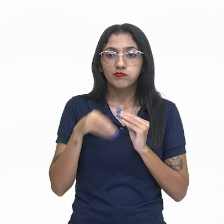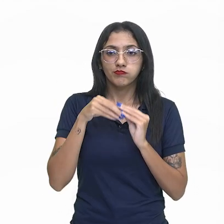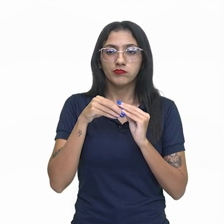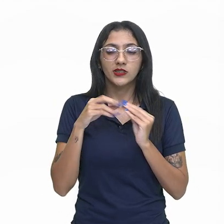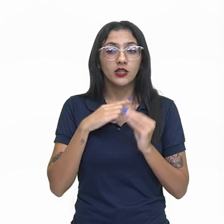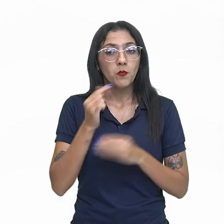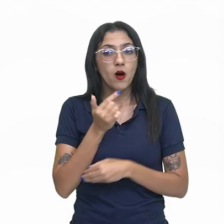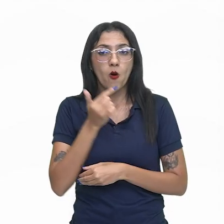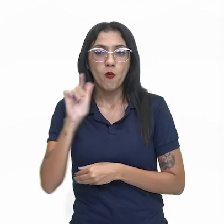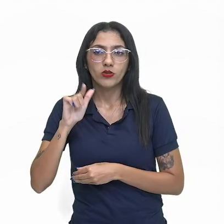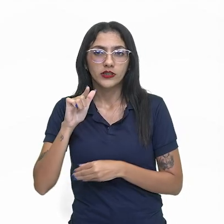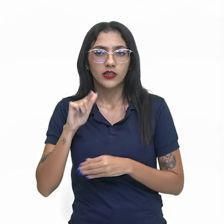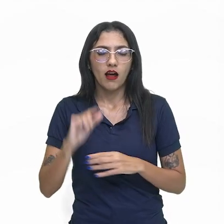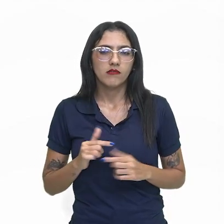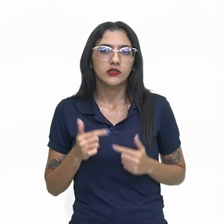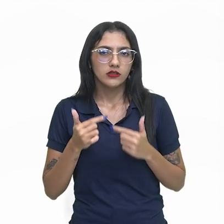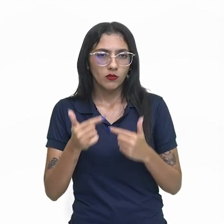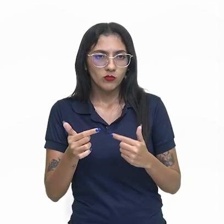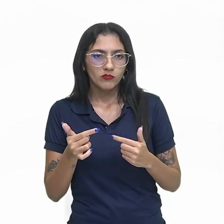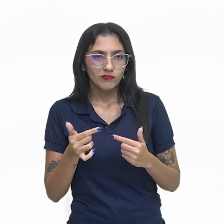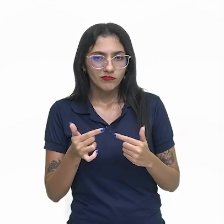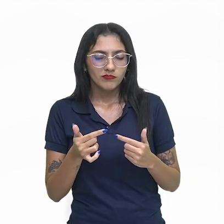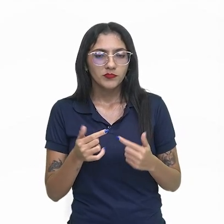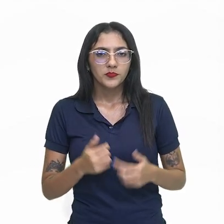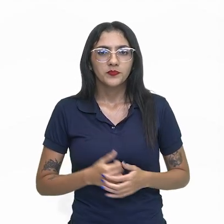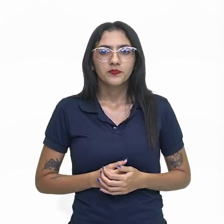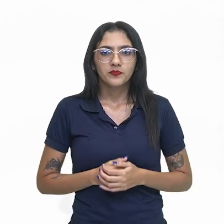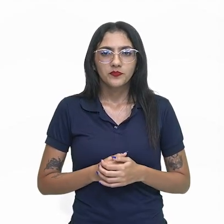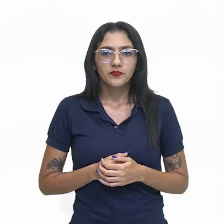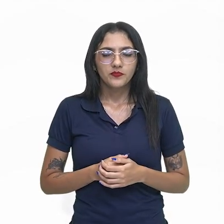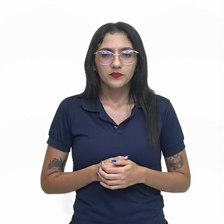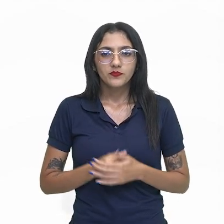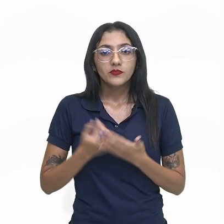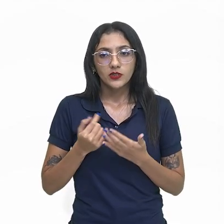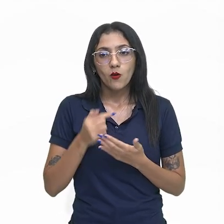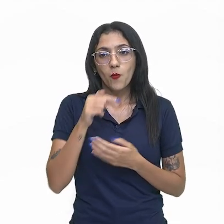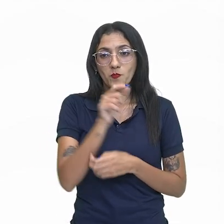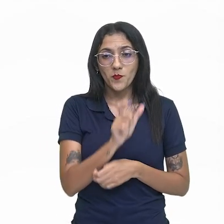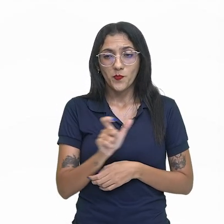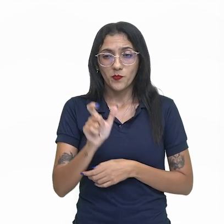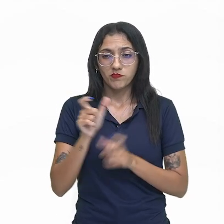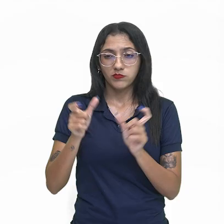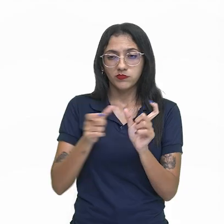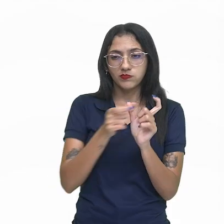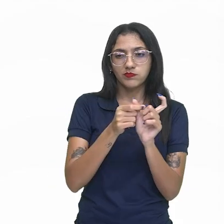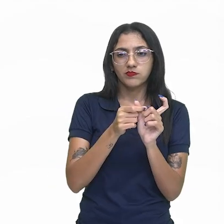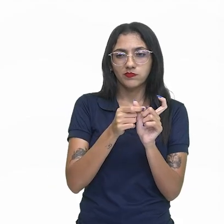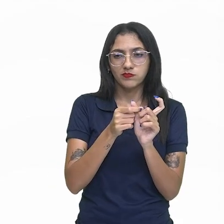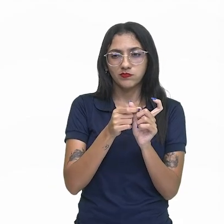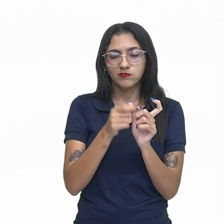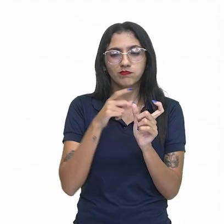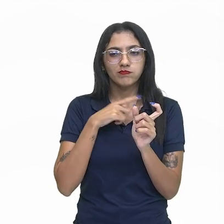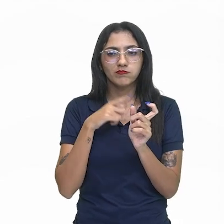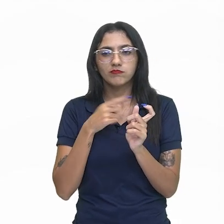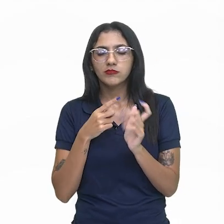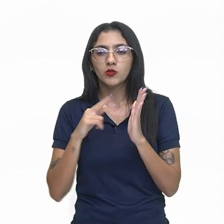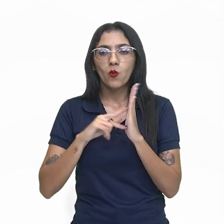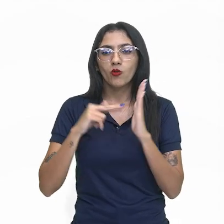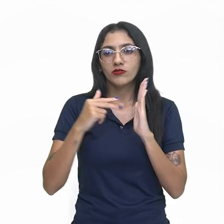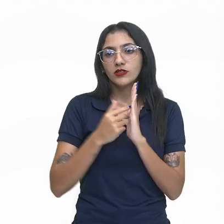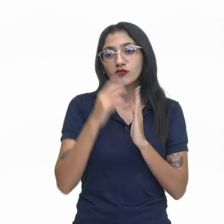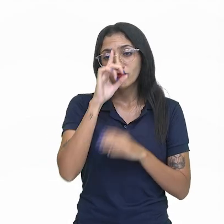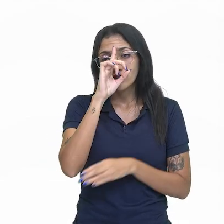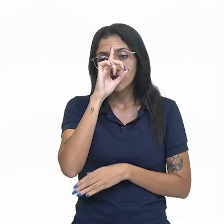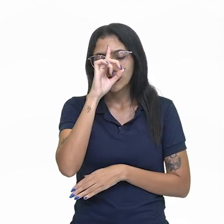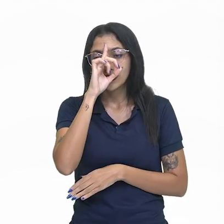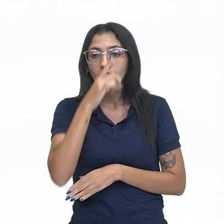determinada coisa, né? Então, quando eu coloco mas aí, dá uma contradição de